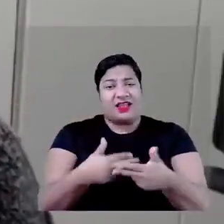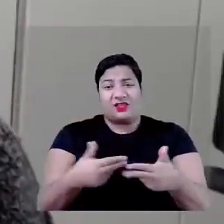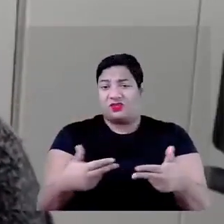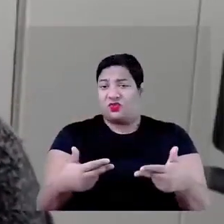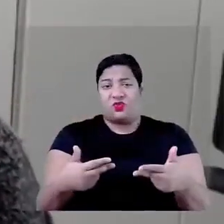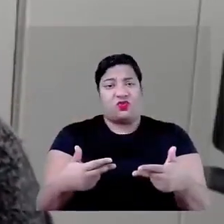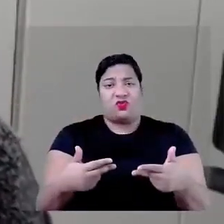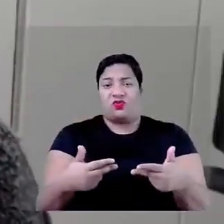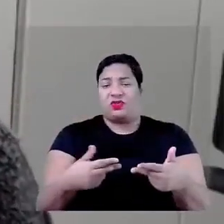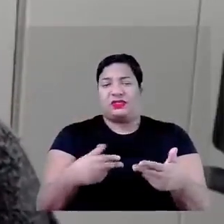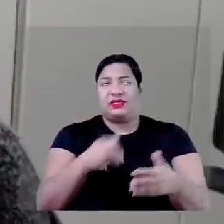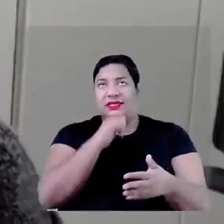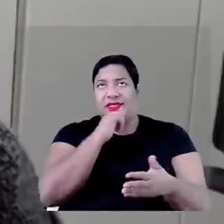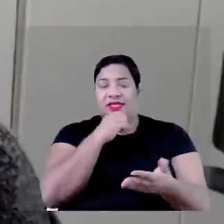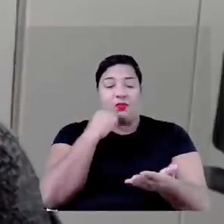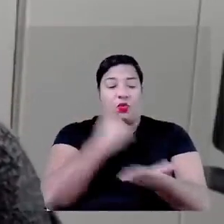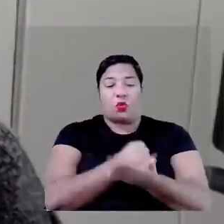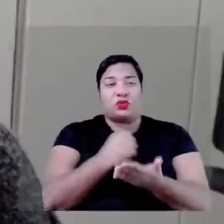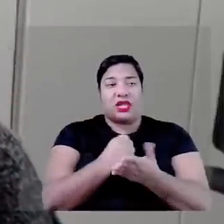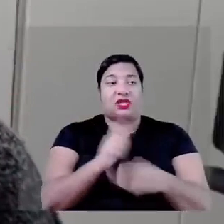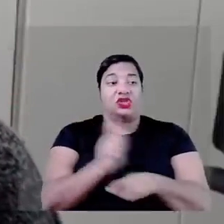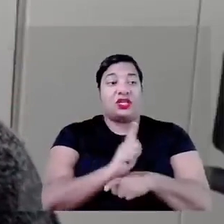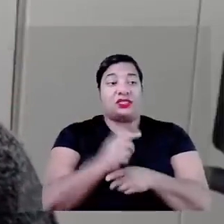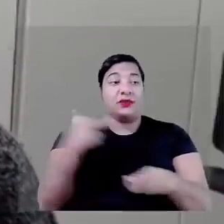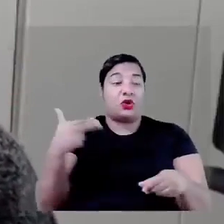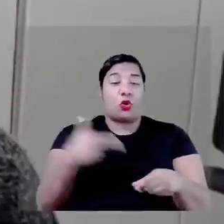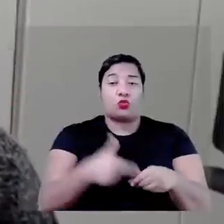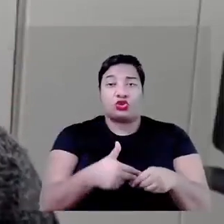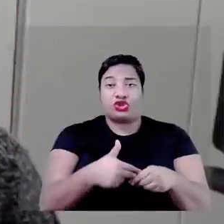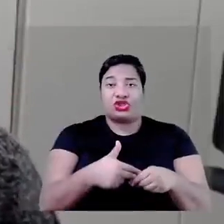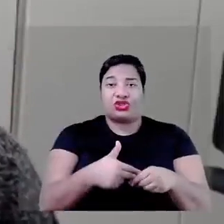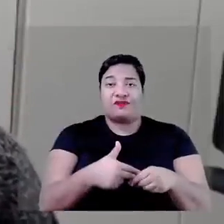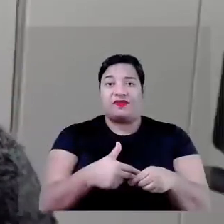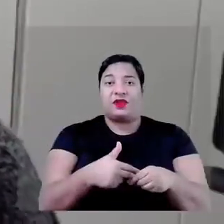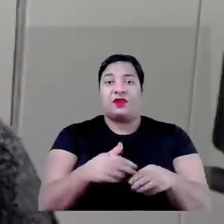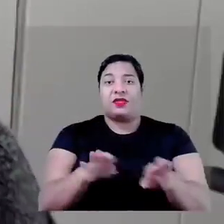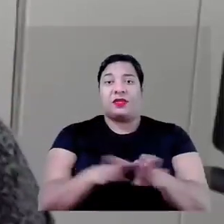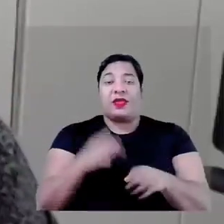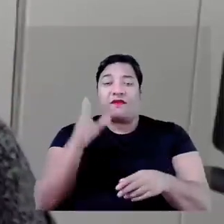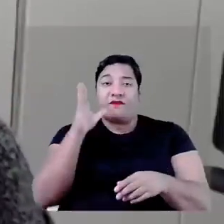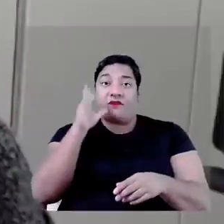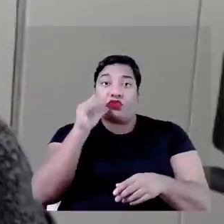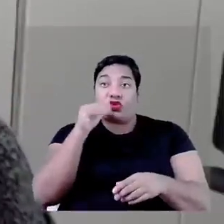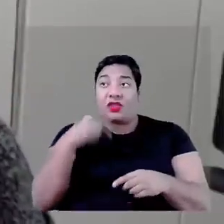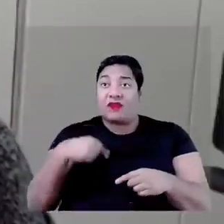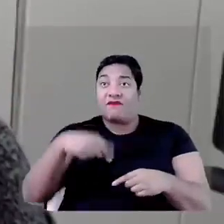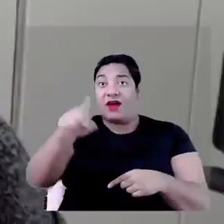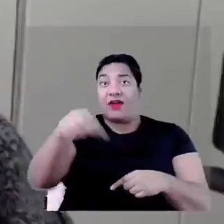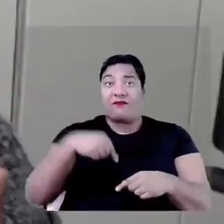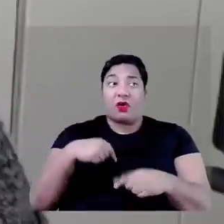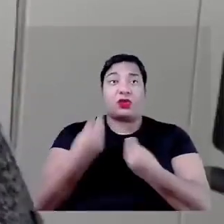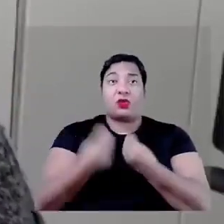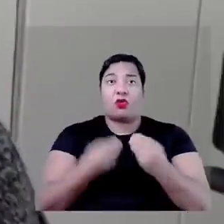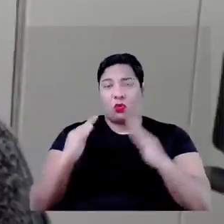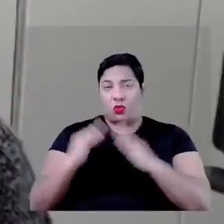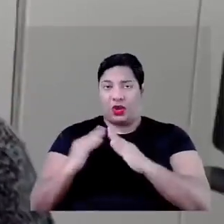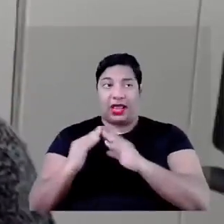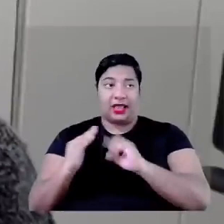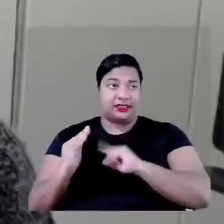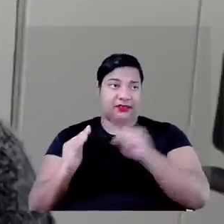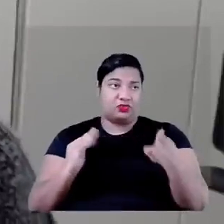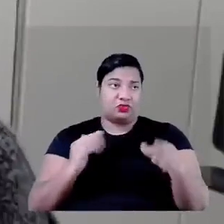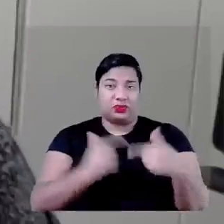de gerenciamento de combustíveis. Denise Cavalcante, secretária de Infraestrutura e Meio Ambiente do Estado de São Paulo. Casa-trabalho, seja